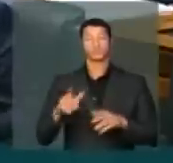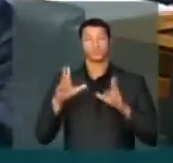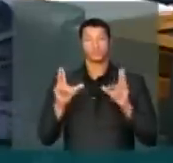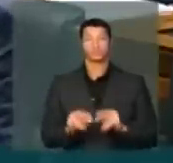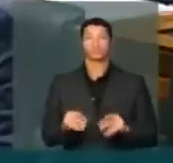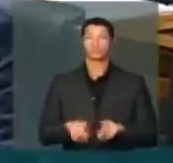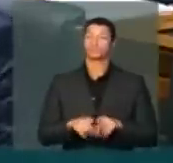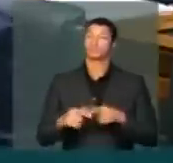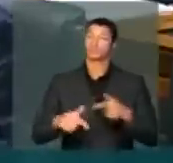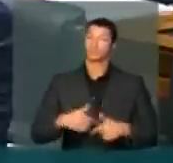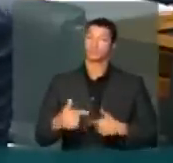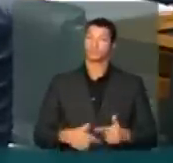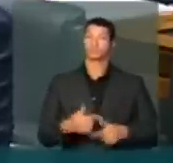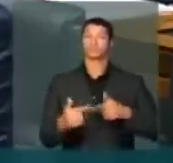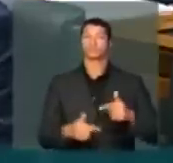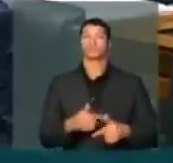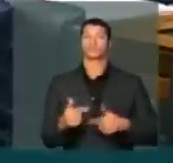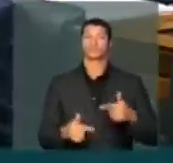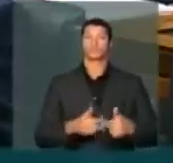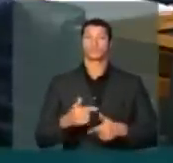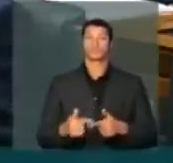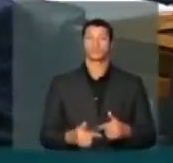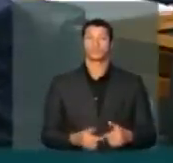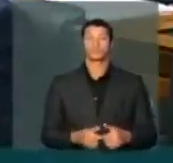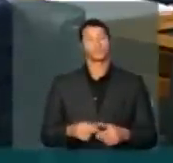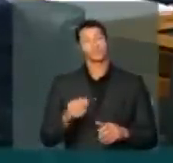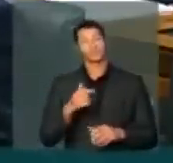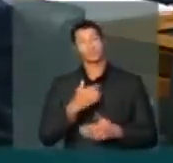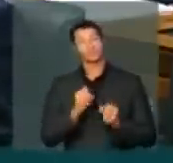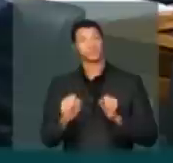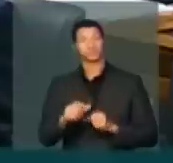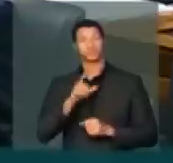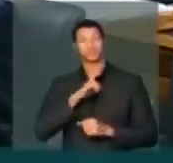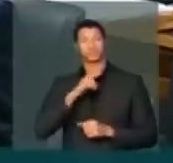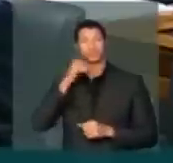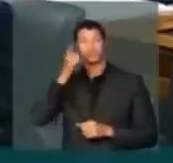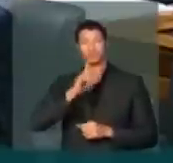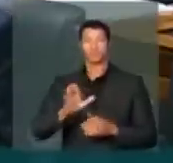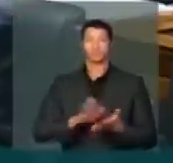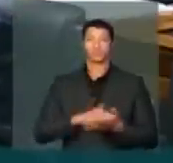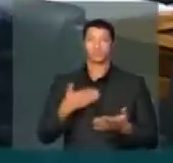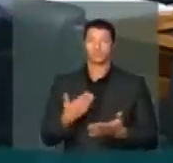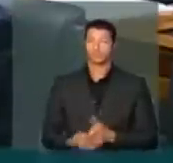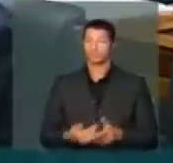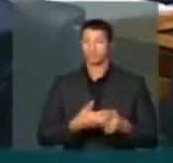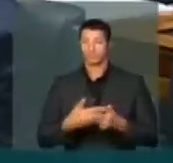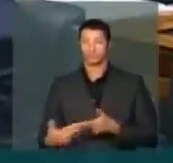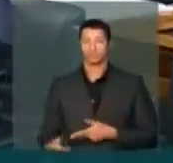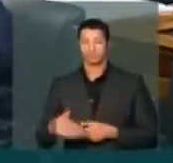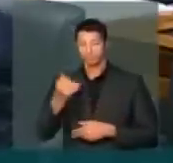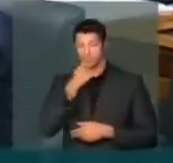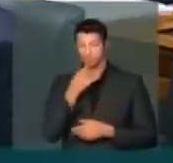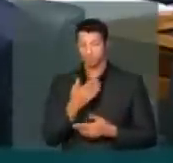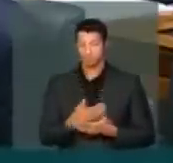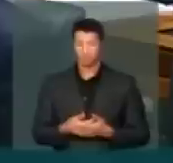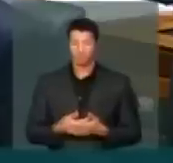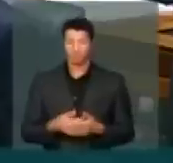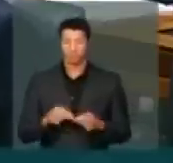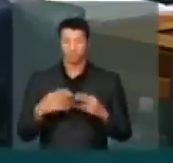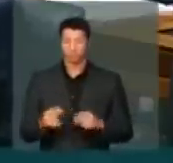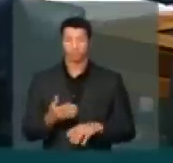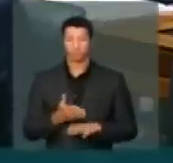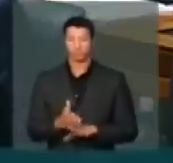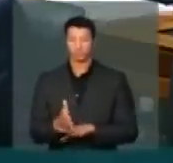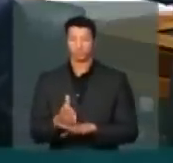convencimento, ser convencido e convencer, nós poderíamos ter aprovado essa matéria, que lamentavelmente teremos que percorrer todos